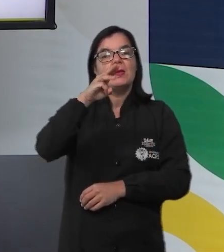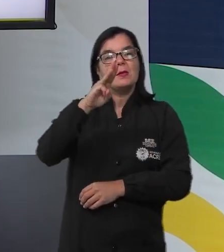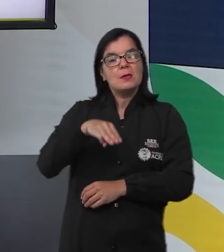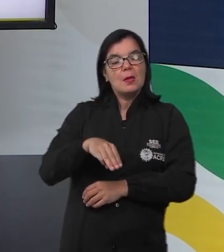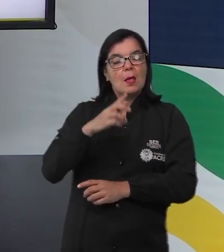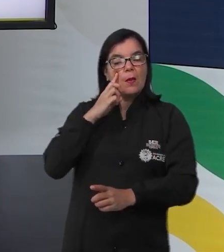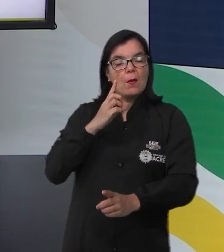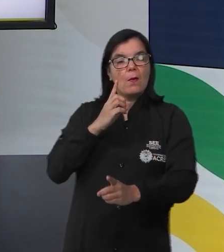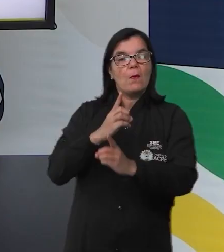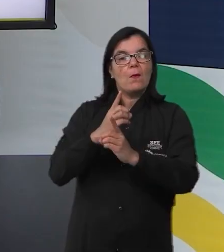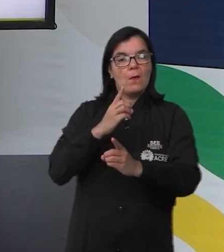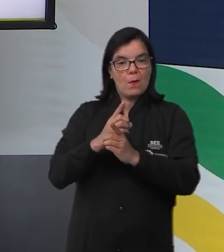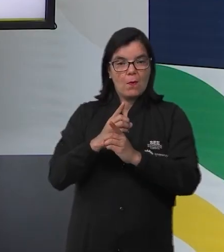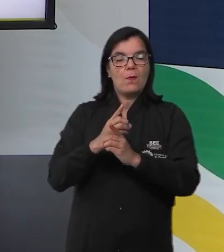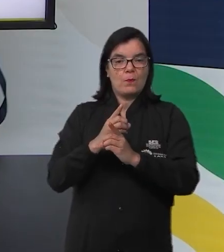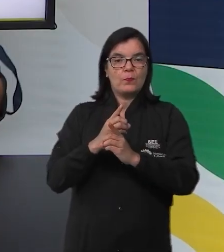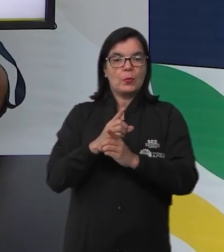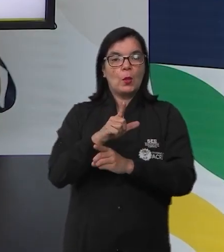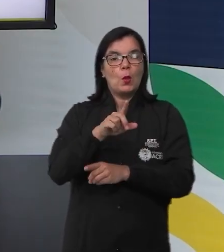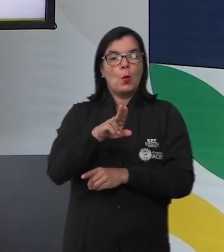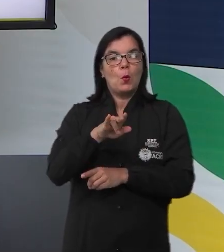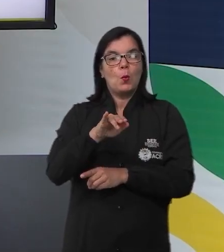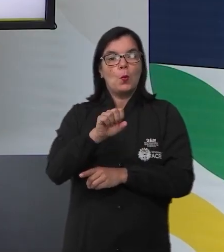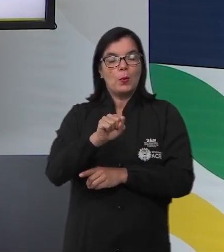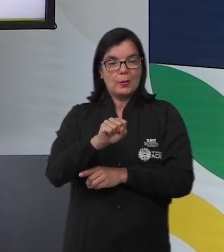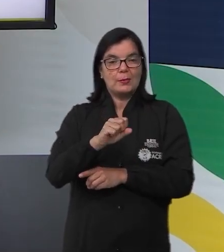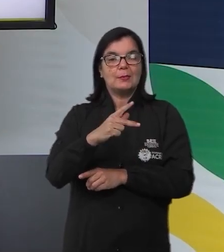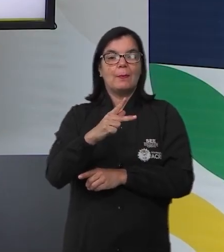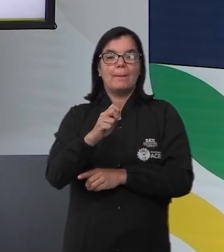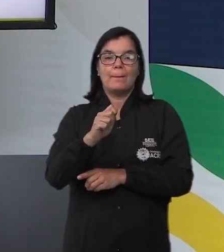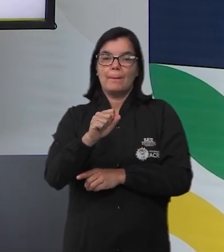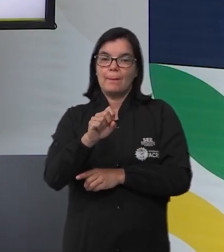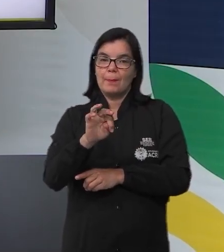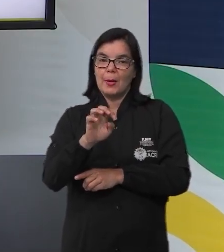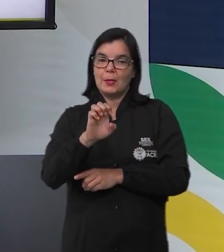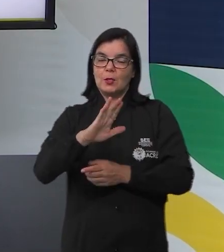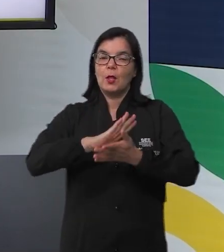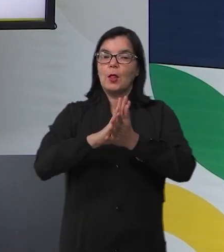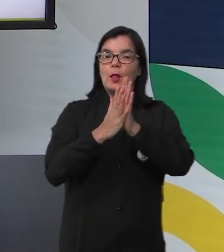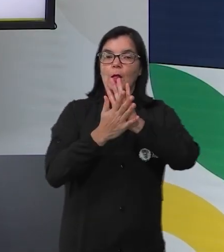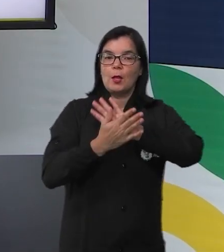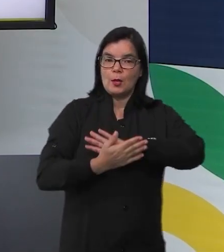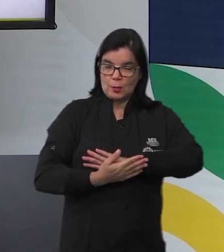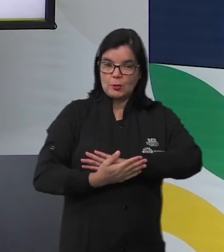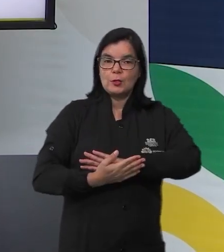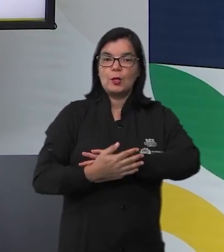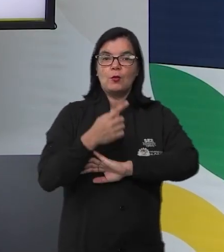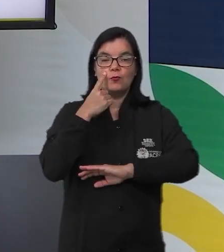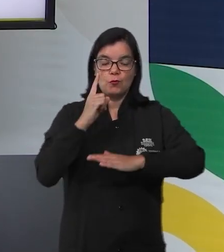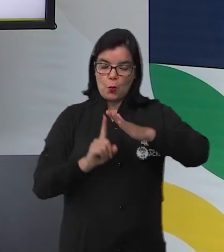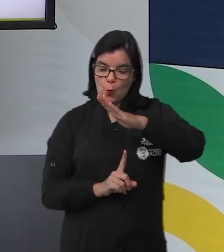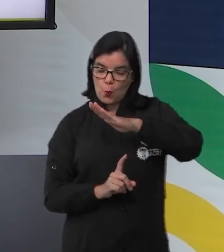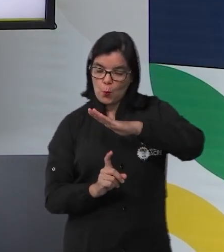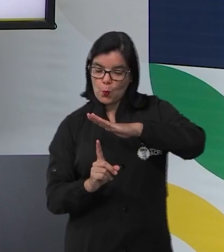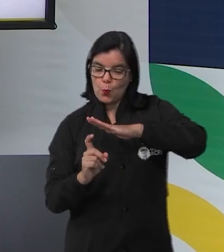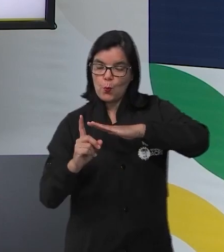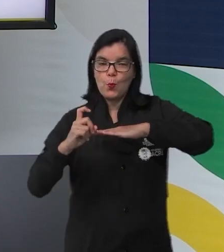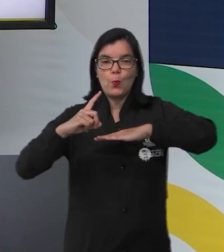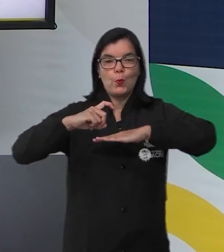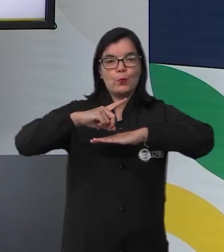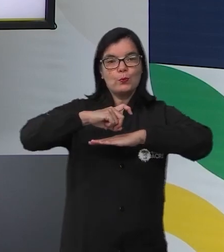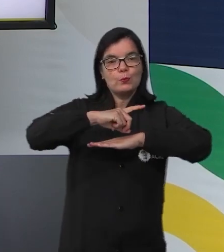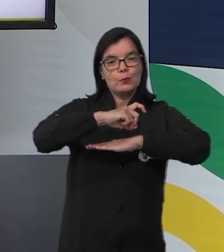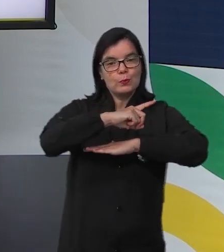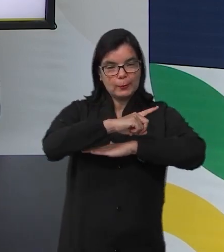essa descoberta foi o Louis Pasteur, que derrubou de vez a teoria da abiogênese, conhecida também como teoria